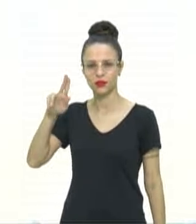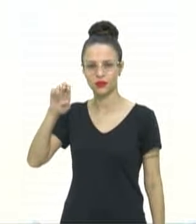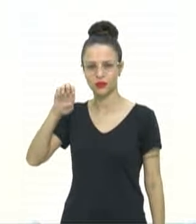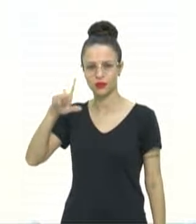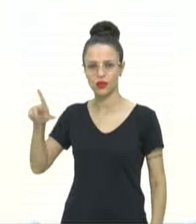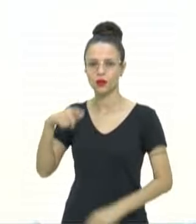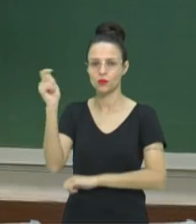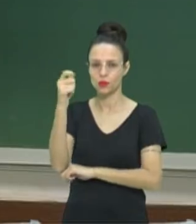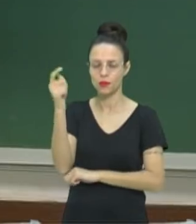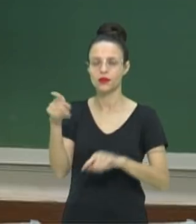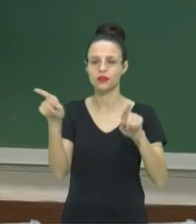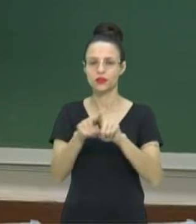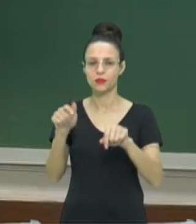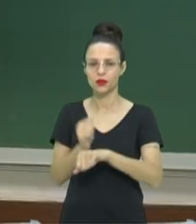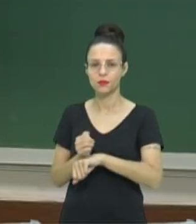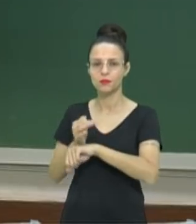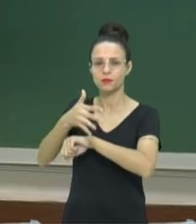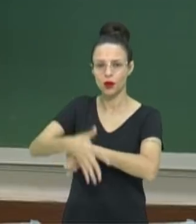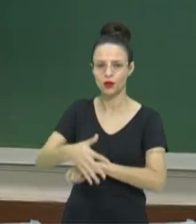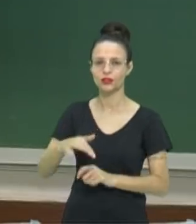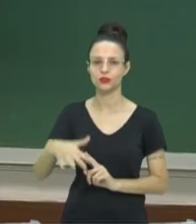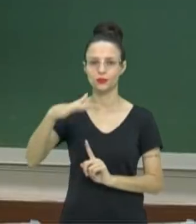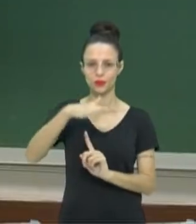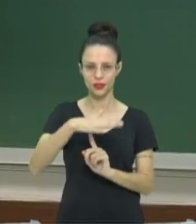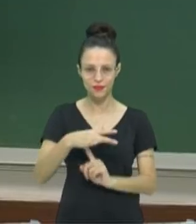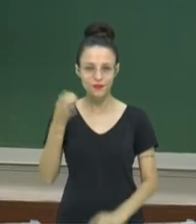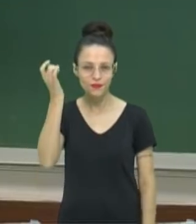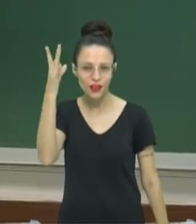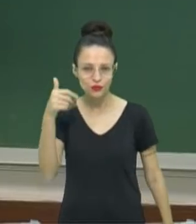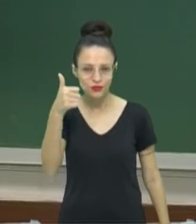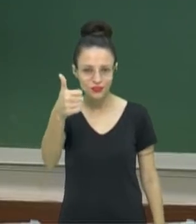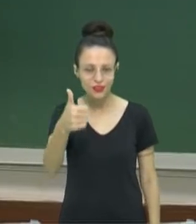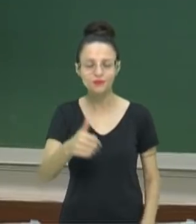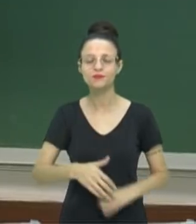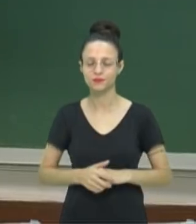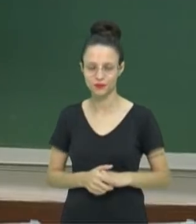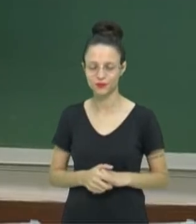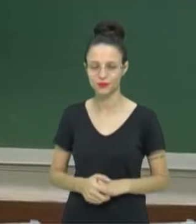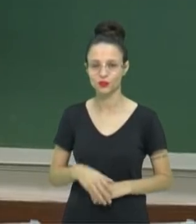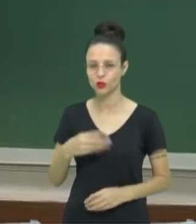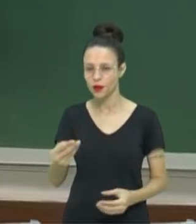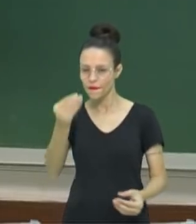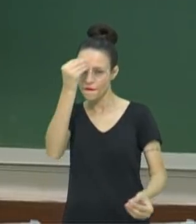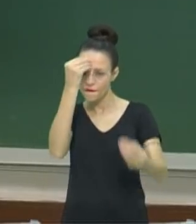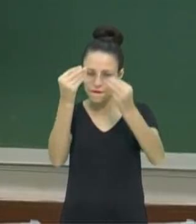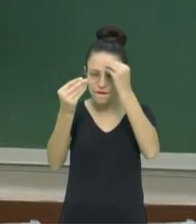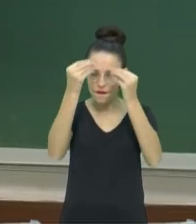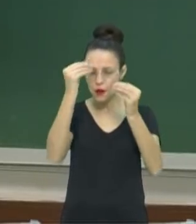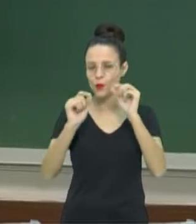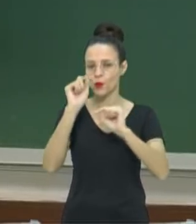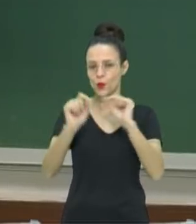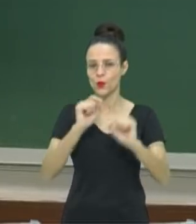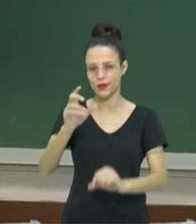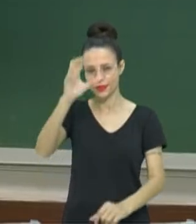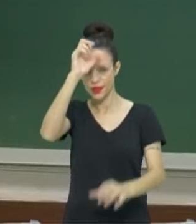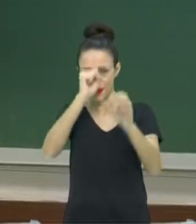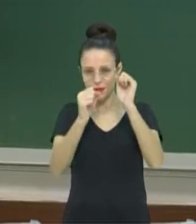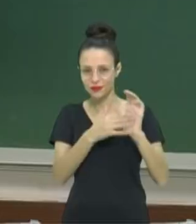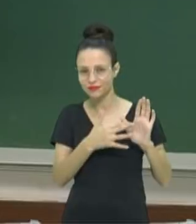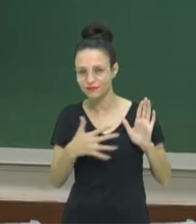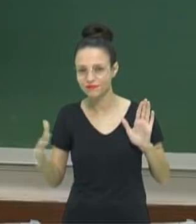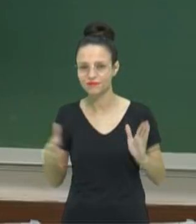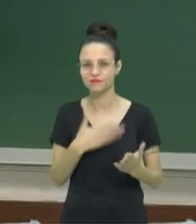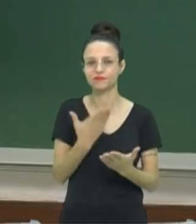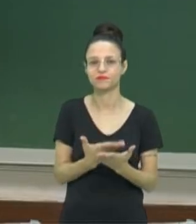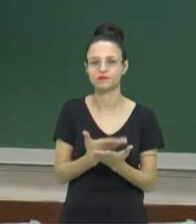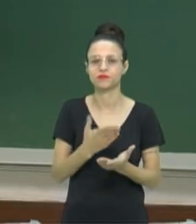Parque Nacional do Iguaçu no Paraná. Fácil, né? Bem tranquilo, só para a gente ir fixando aquilo que a gente está desenvolvendo ao longo da nossa